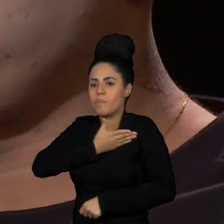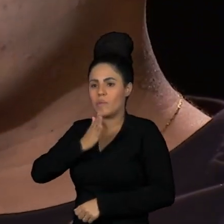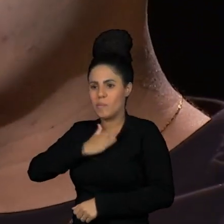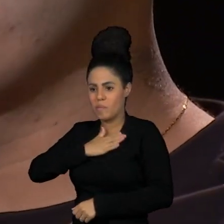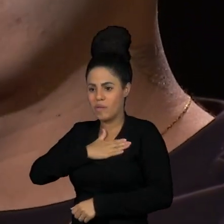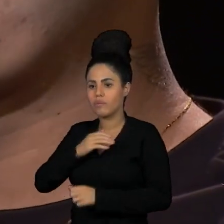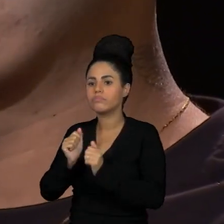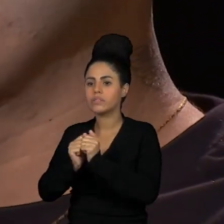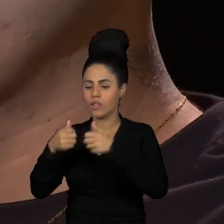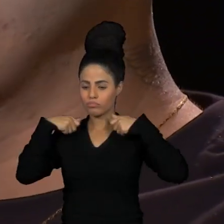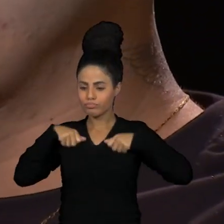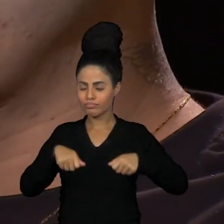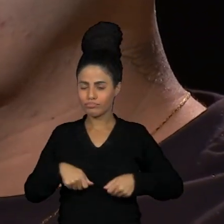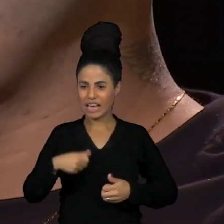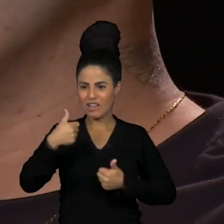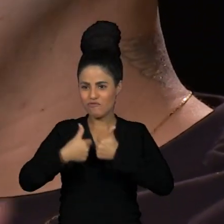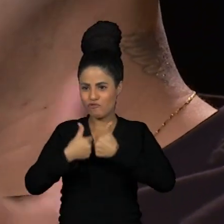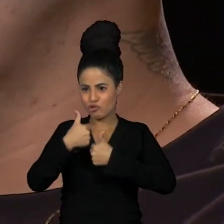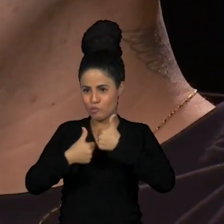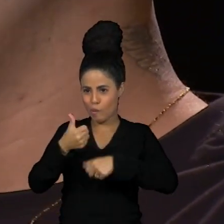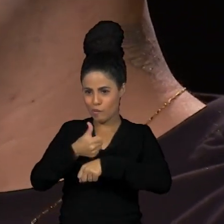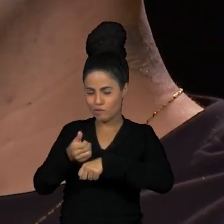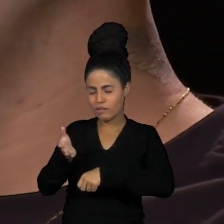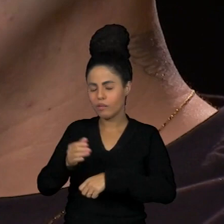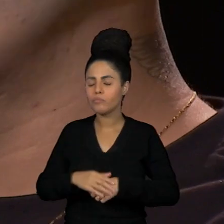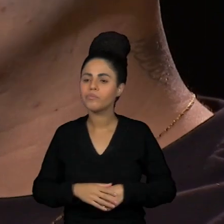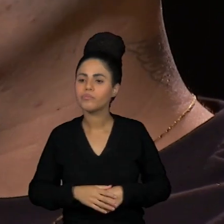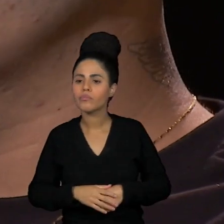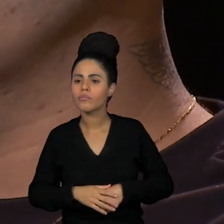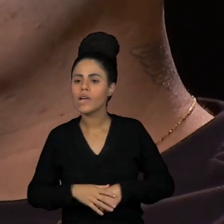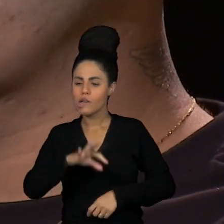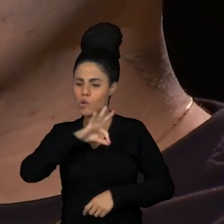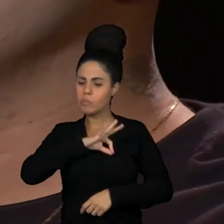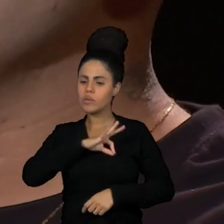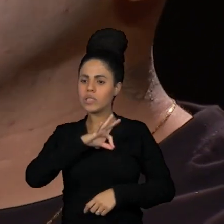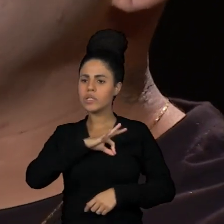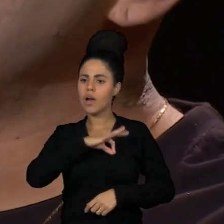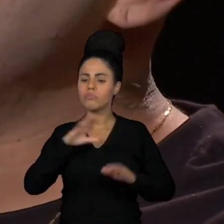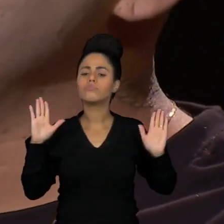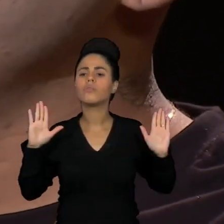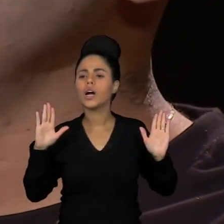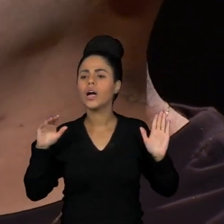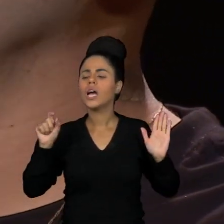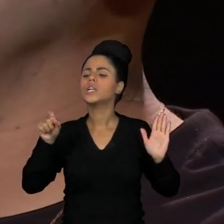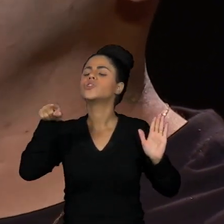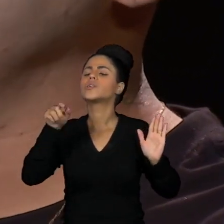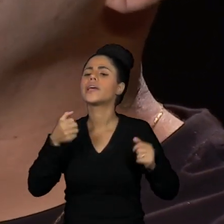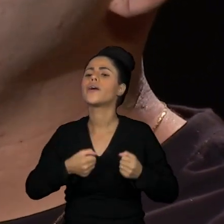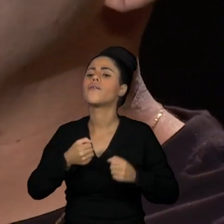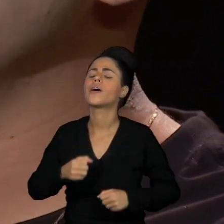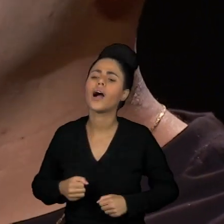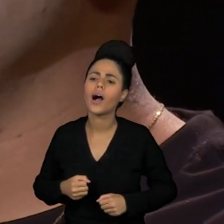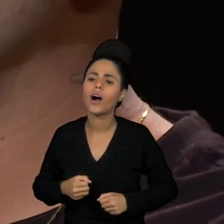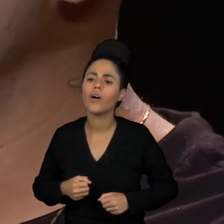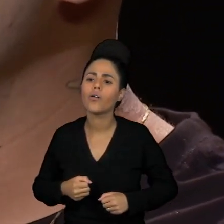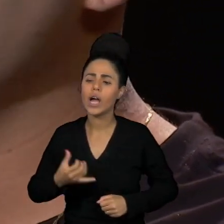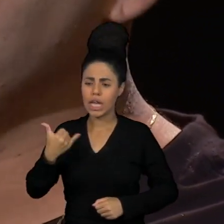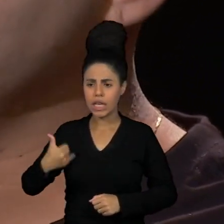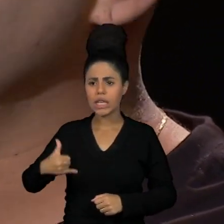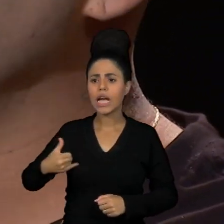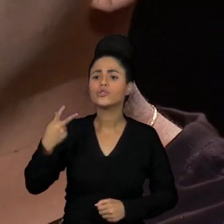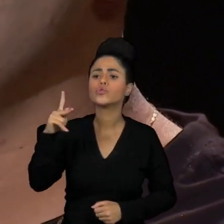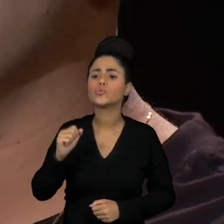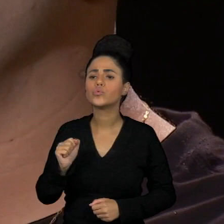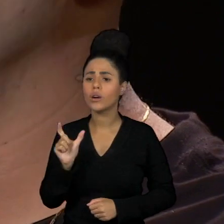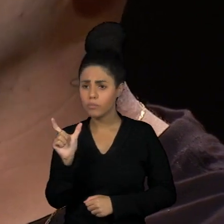achou um jogo de futebol. E aí o policial me enquadrou, é de quem esse carro, quantos anos você tem, se é habilitado,